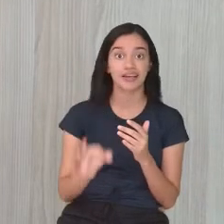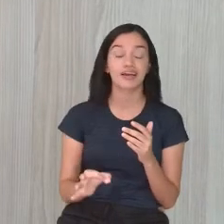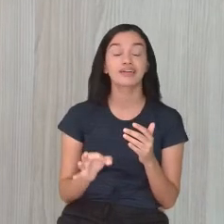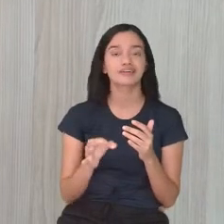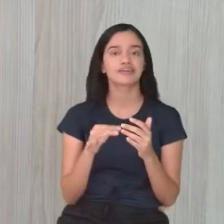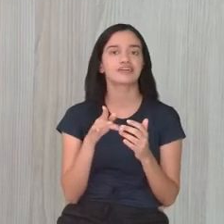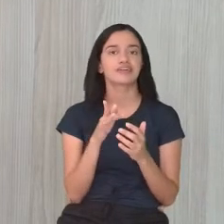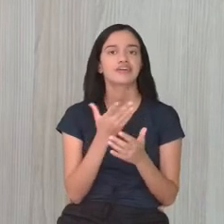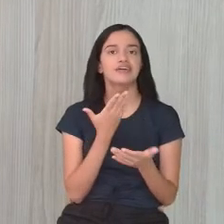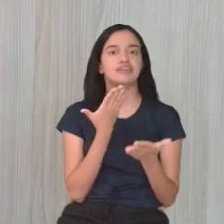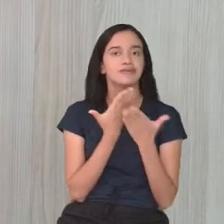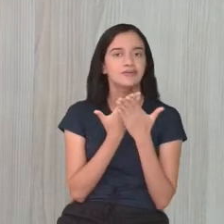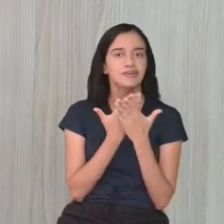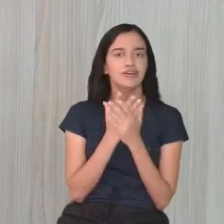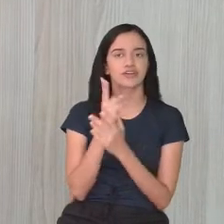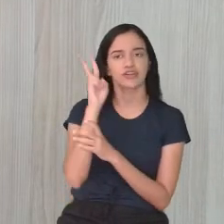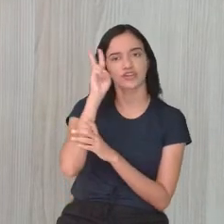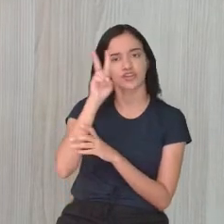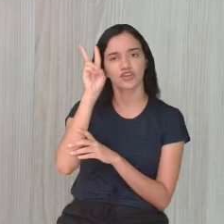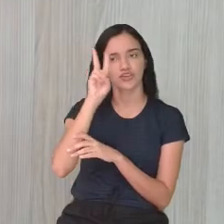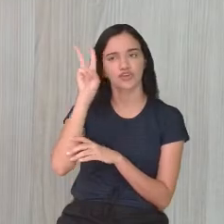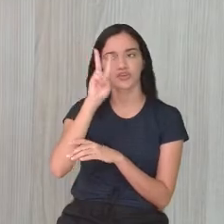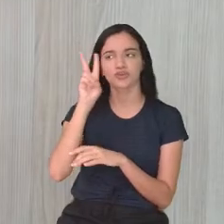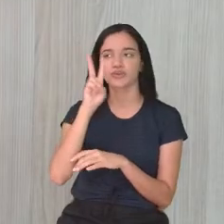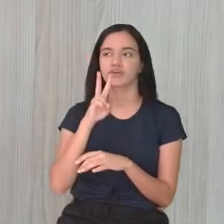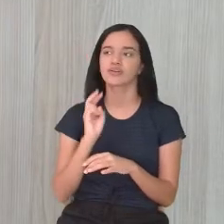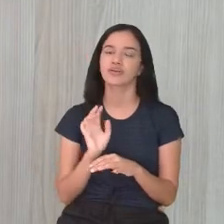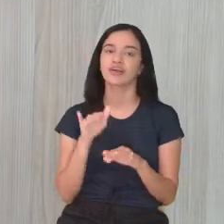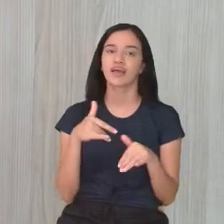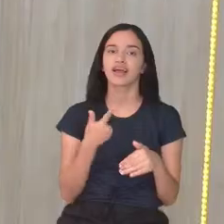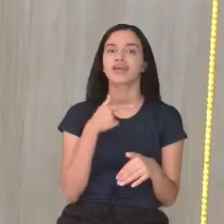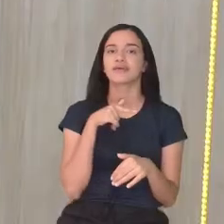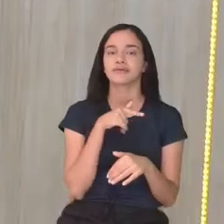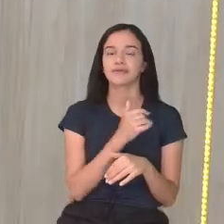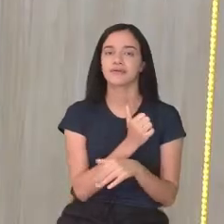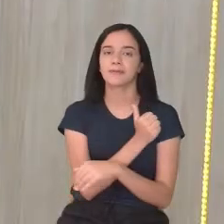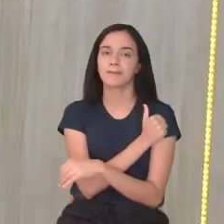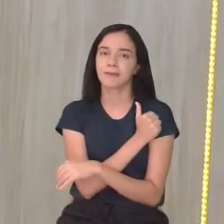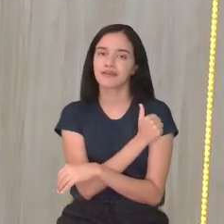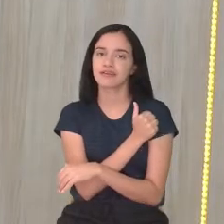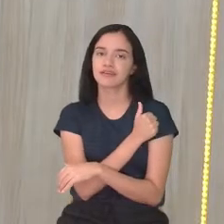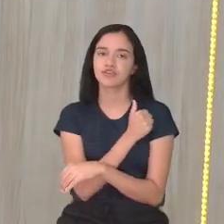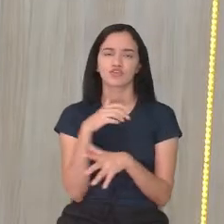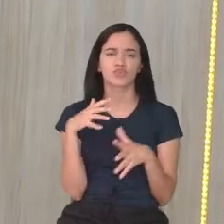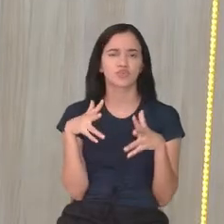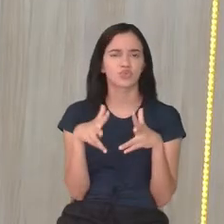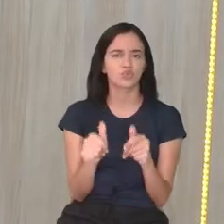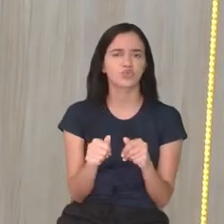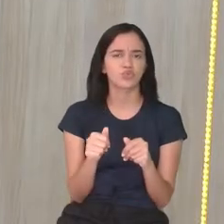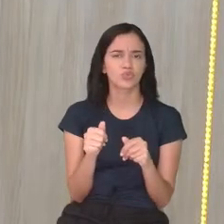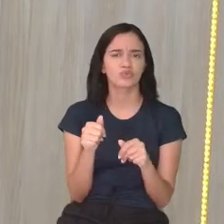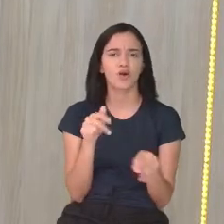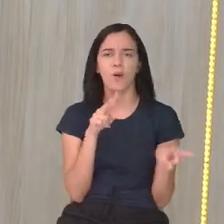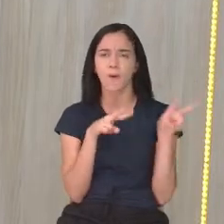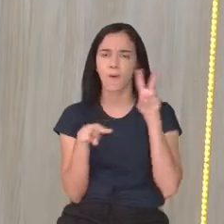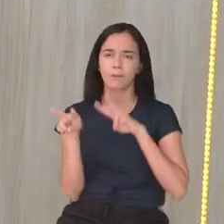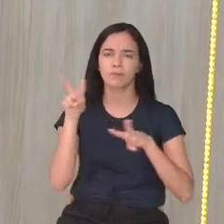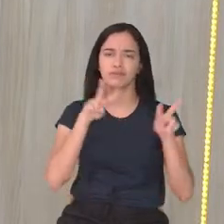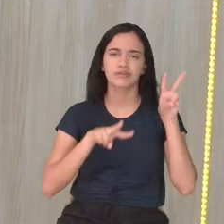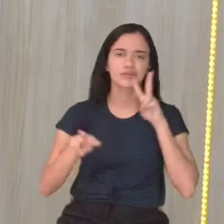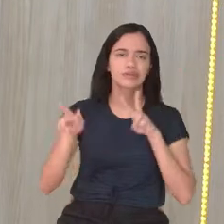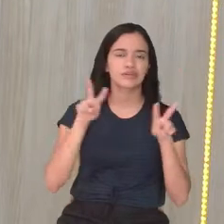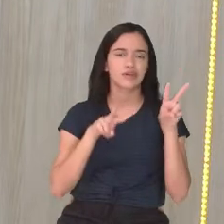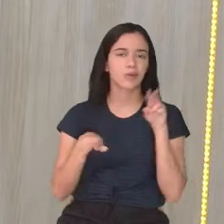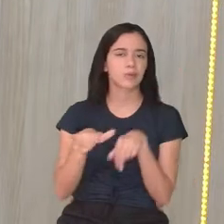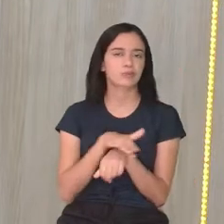está uma delícia, né? Essa história toda da ginástica, professor. Eles estão... Hoje ficou todo mundo só observando, sem querer